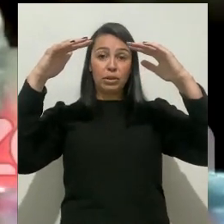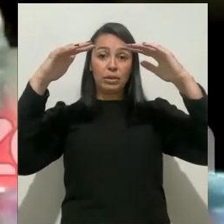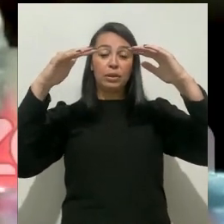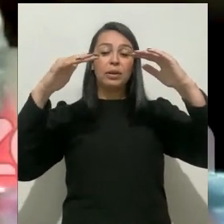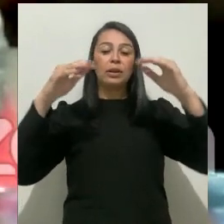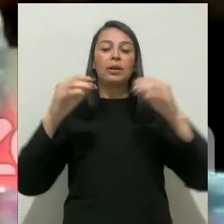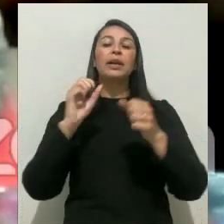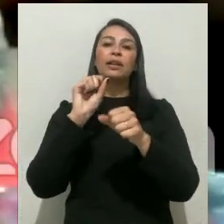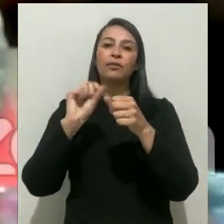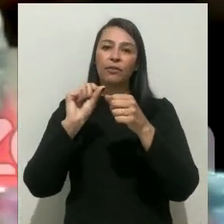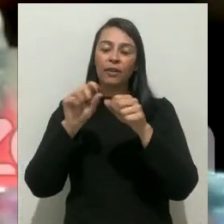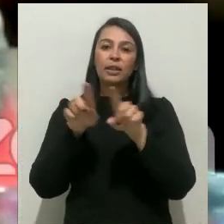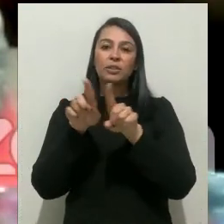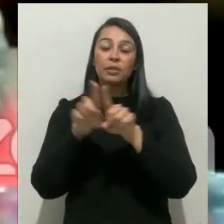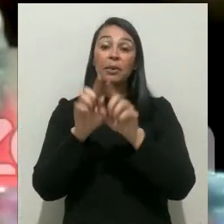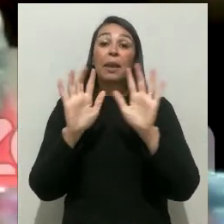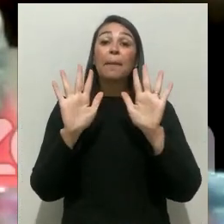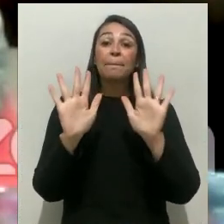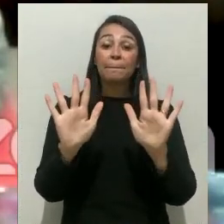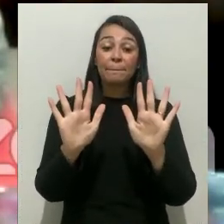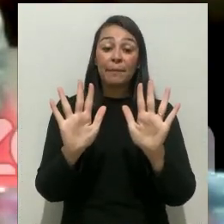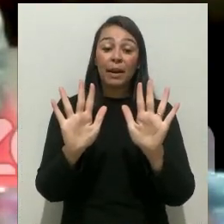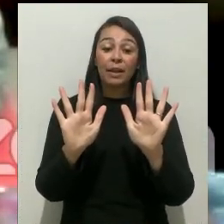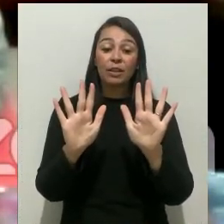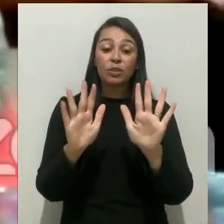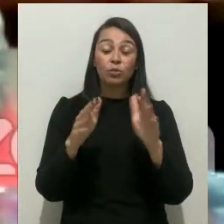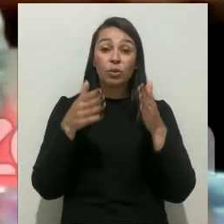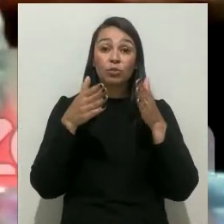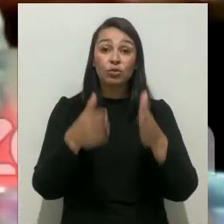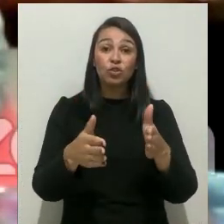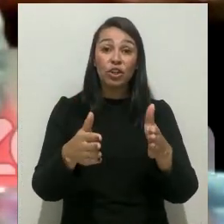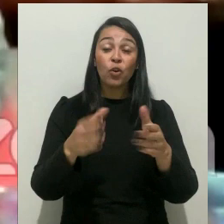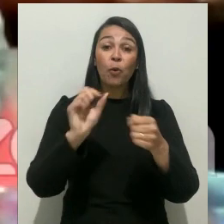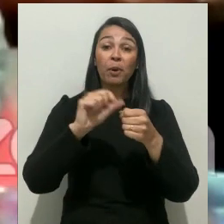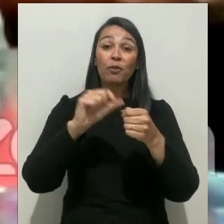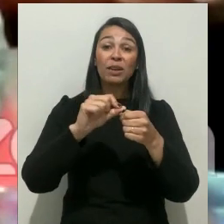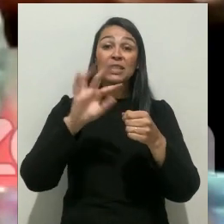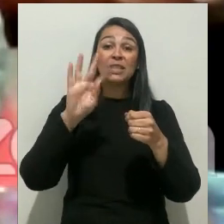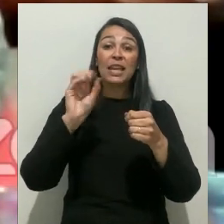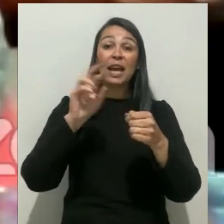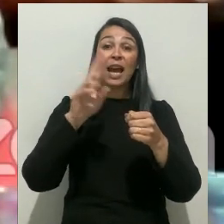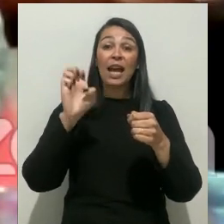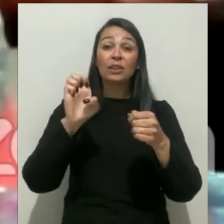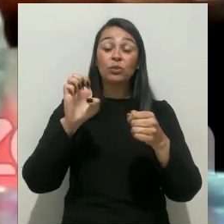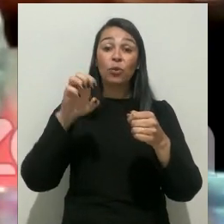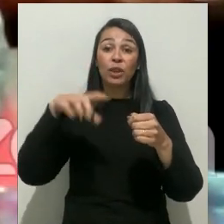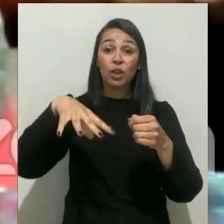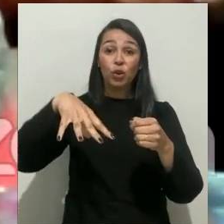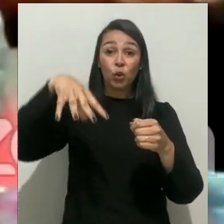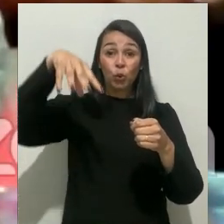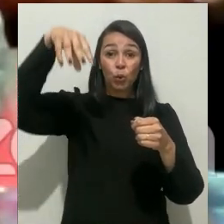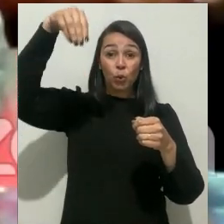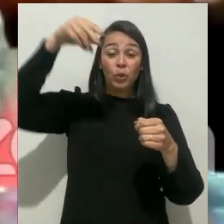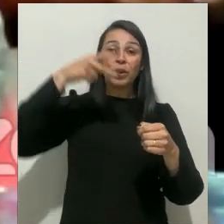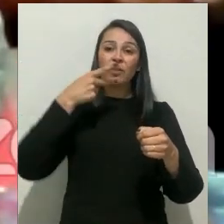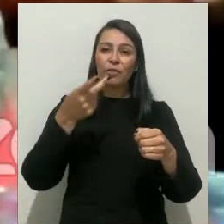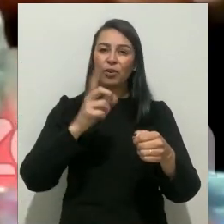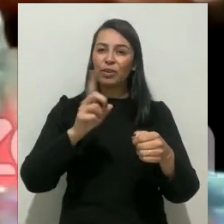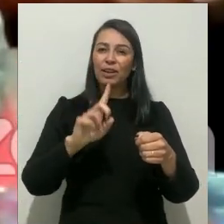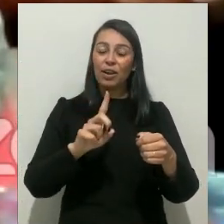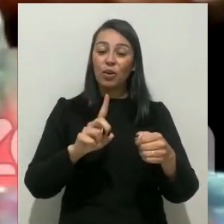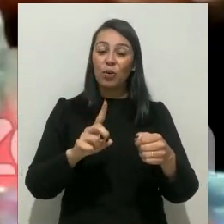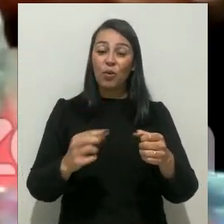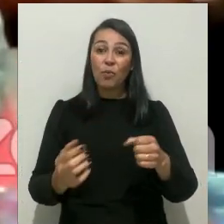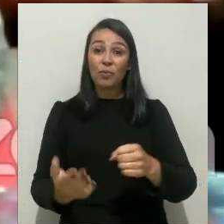ele construiu. Só que, quando chegou o momento de subir a torre, ele falou, não, as fundações que